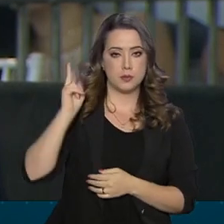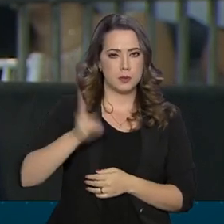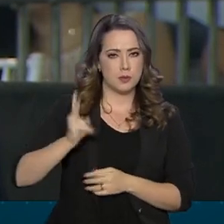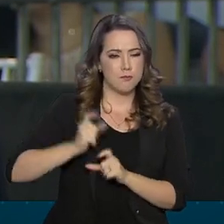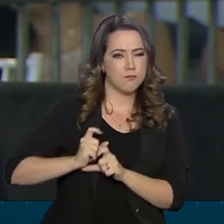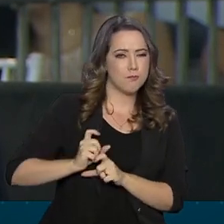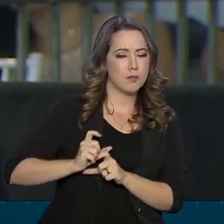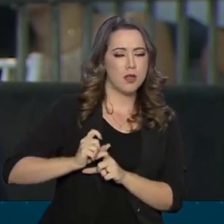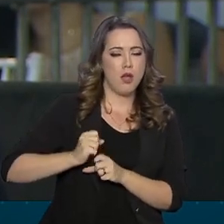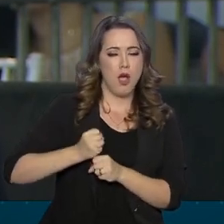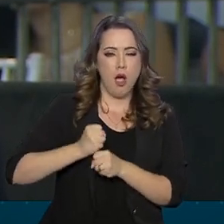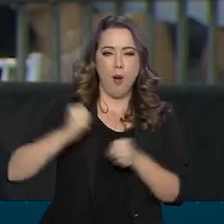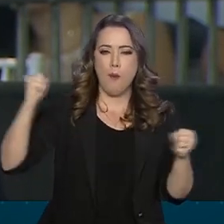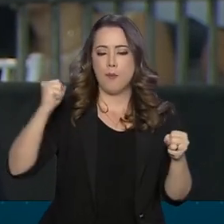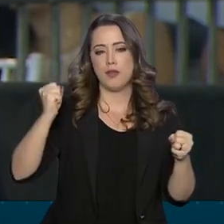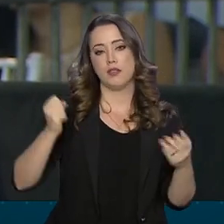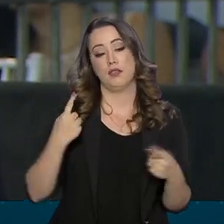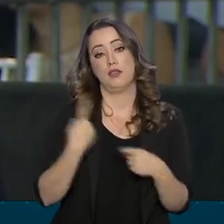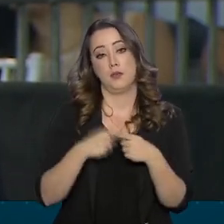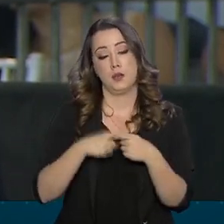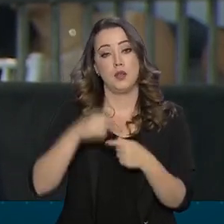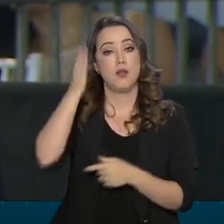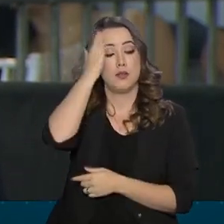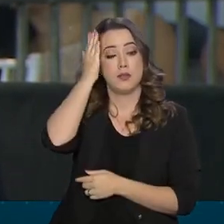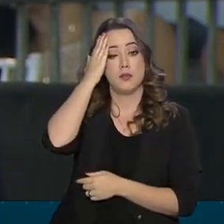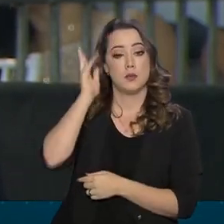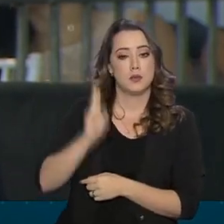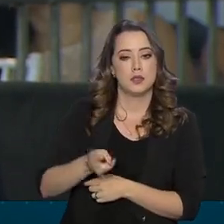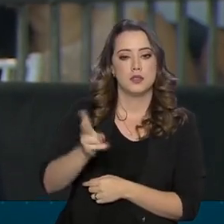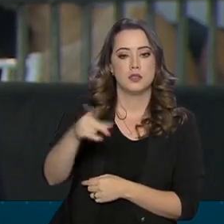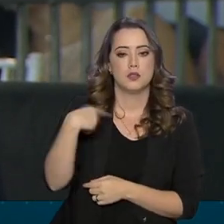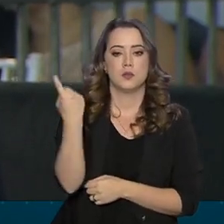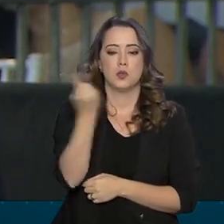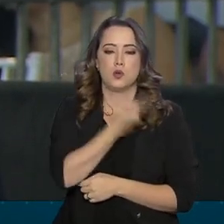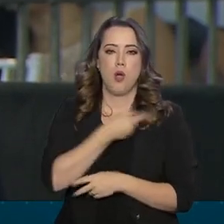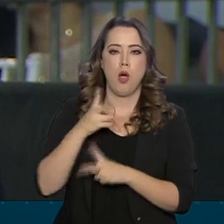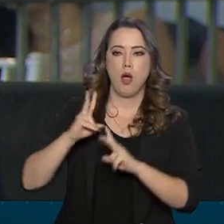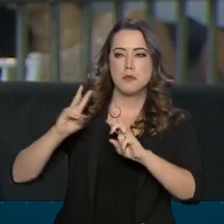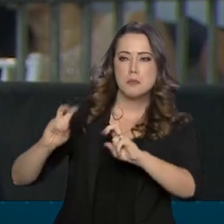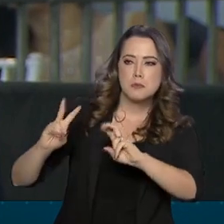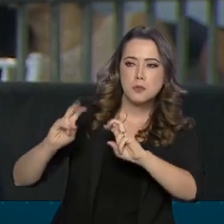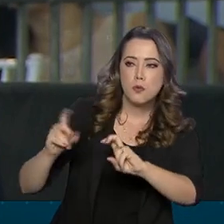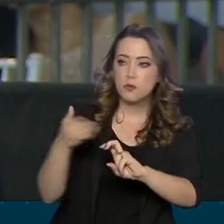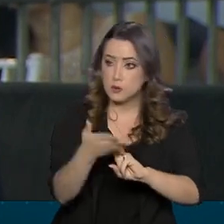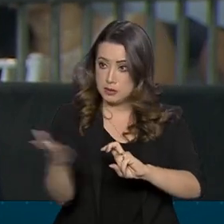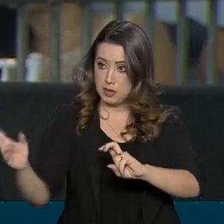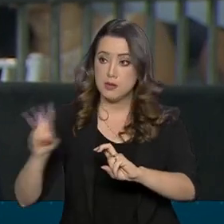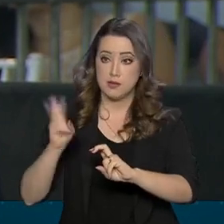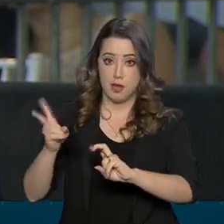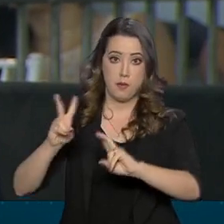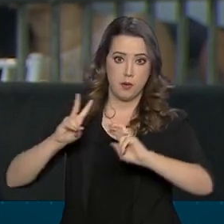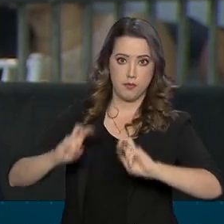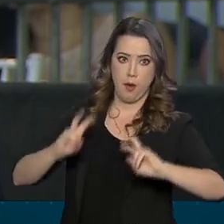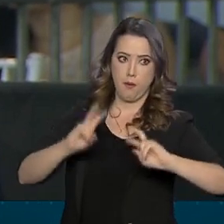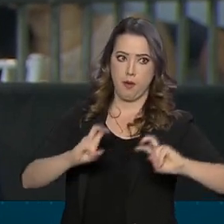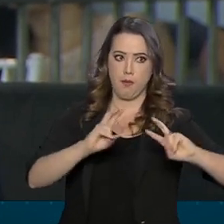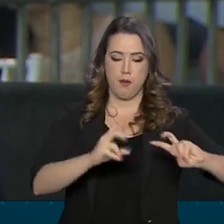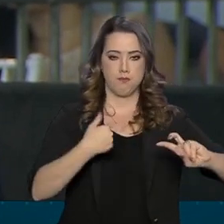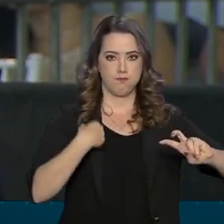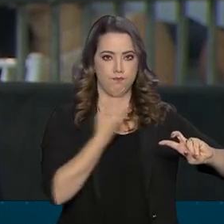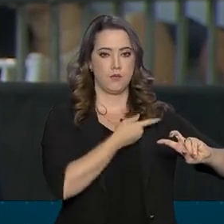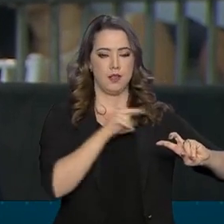muito, porque sabemos que a todo momento seremos observados por vocês. Isso é motivo de